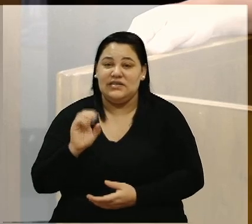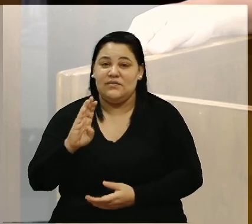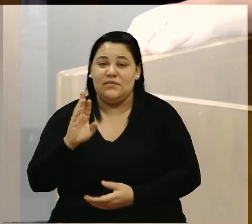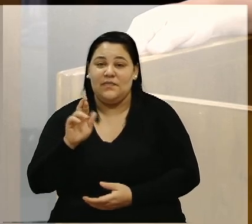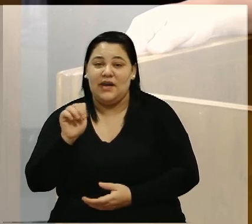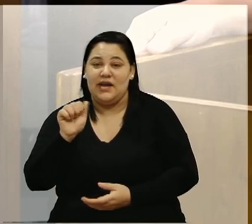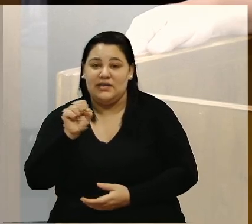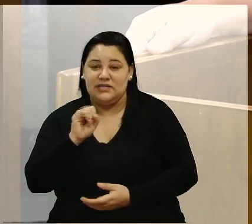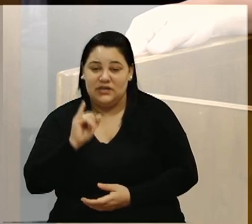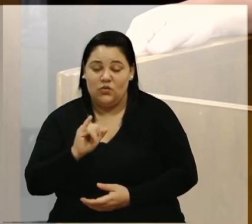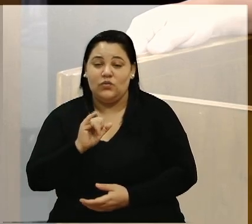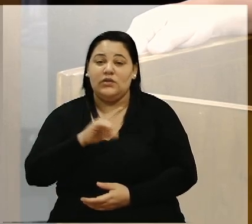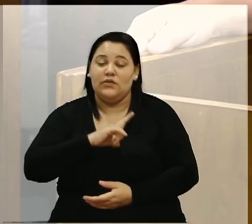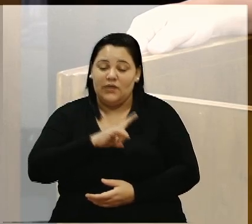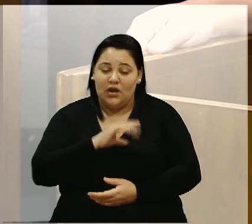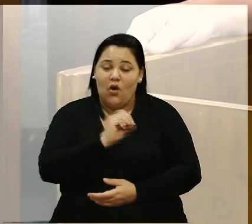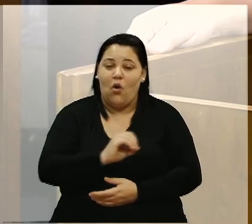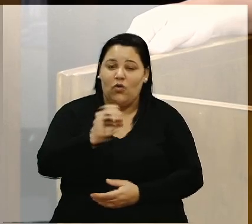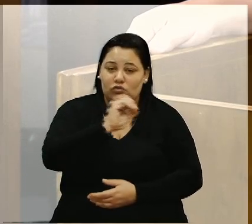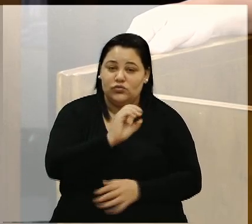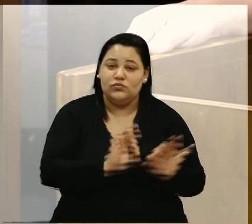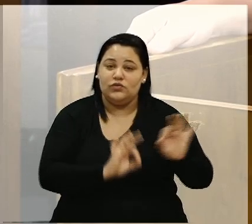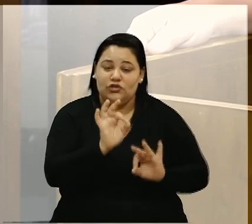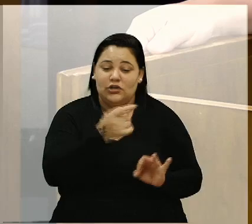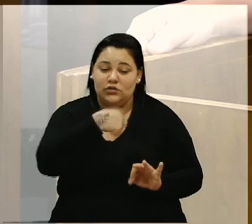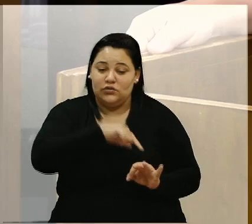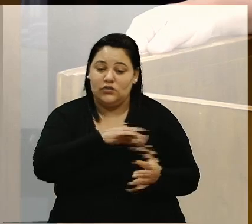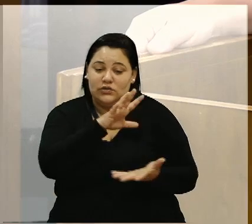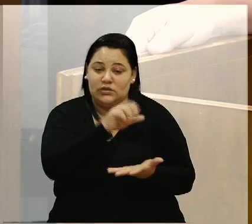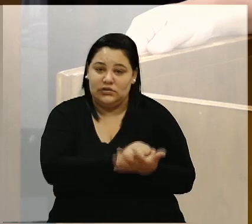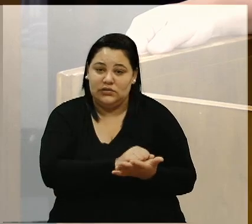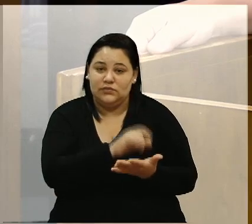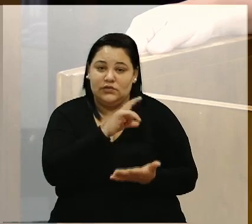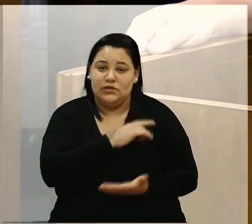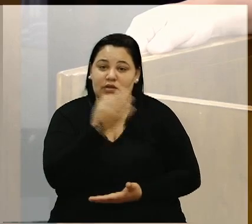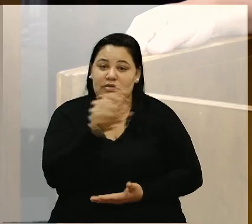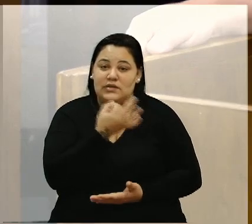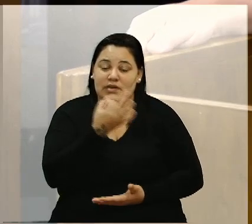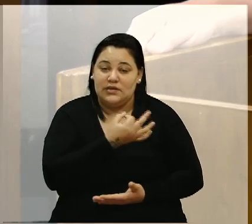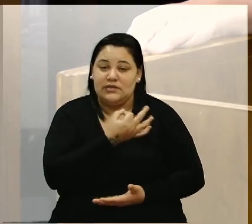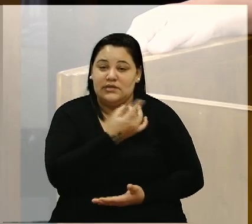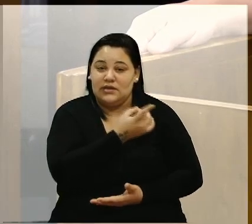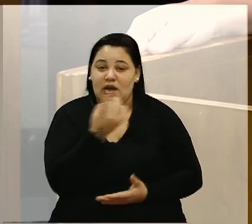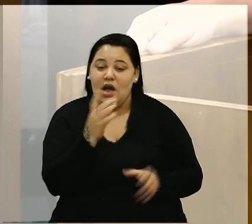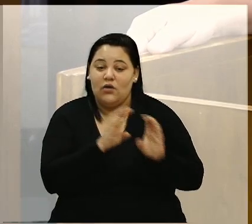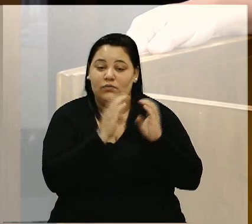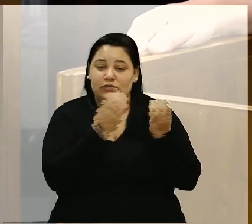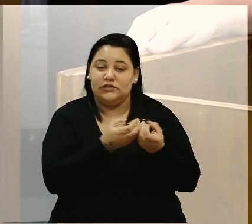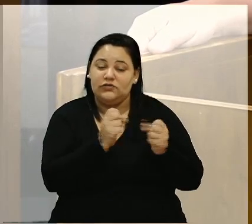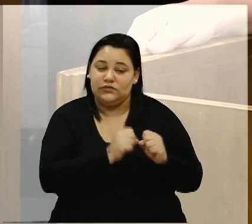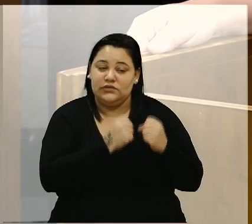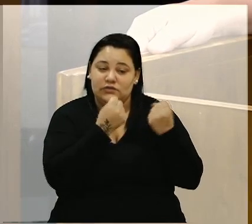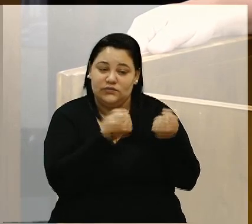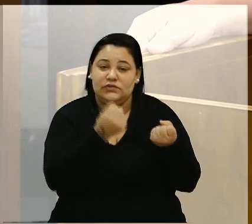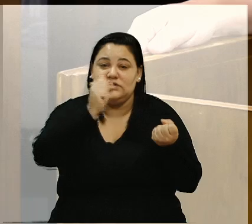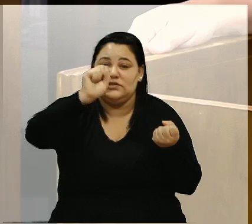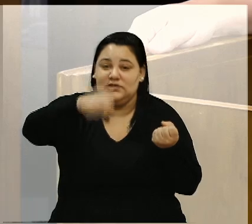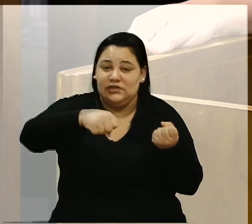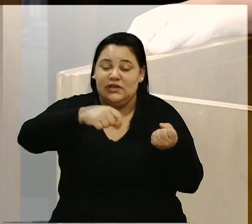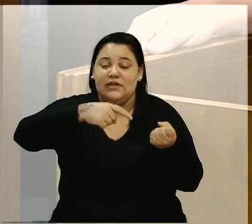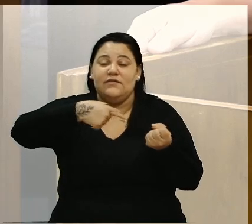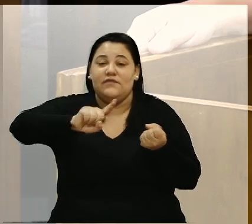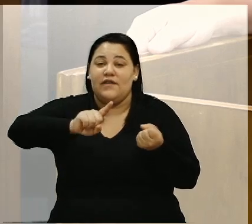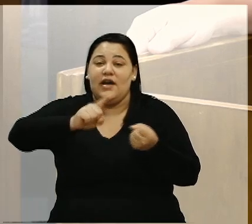são ótimos projetos que a gente cadastrou e eu tenho certeza absoluta que a comunidade vai se empenhar, vai correr